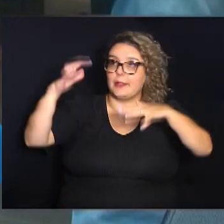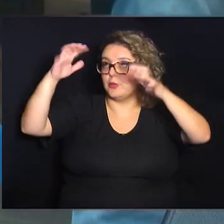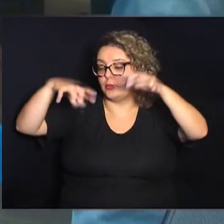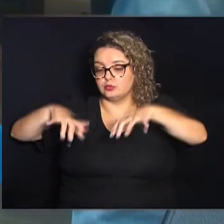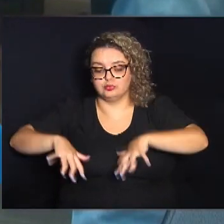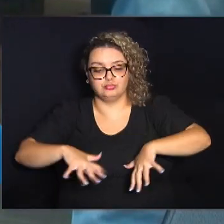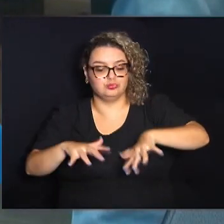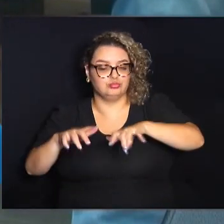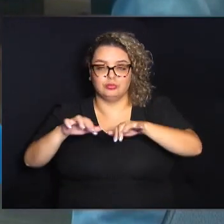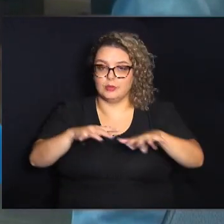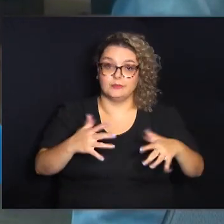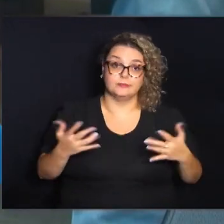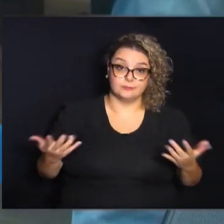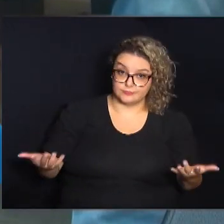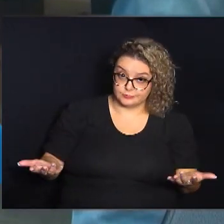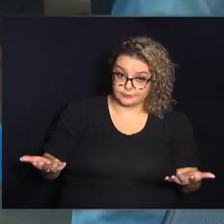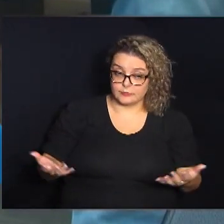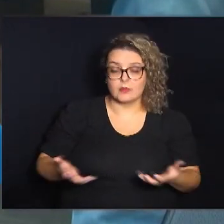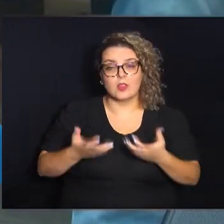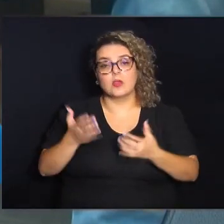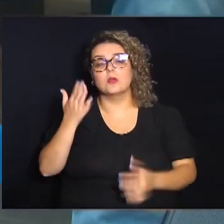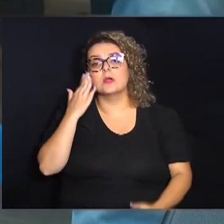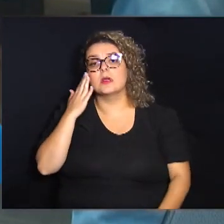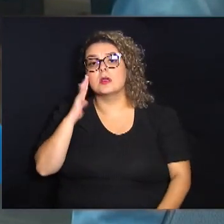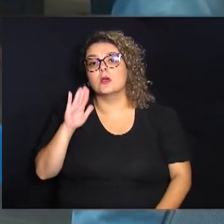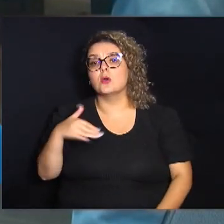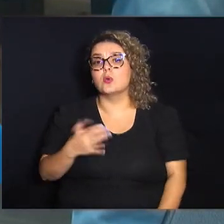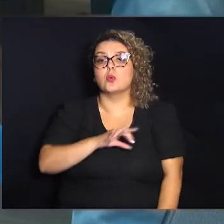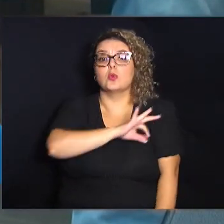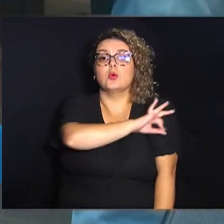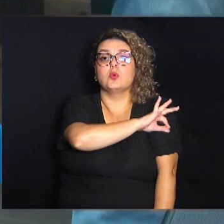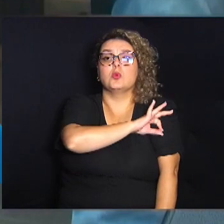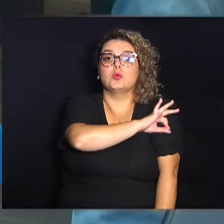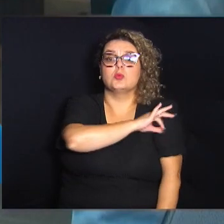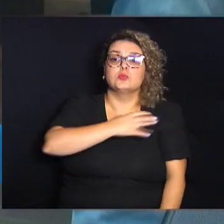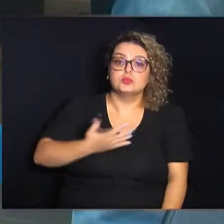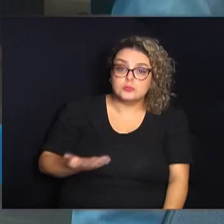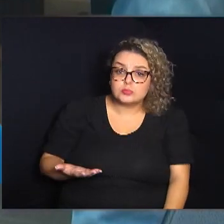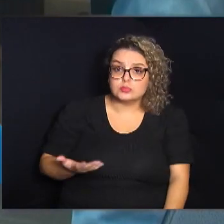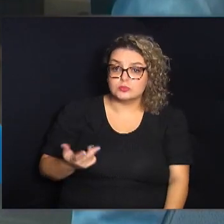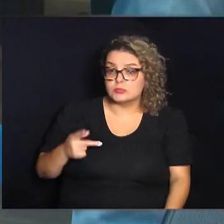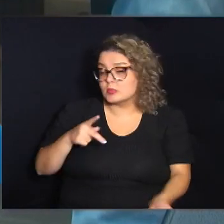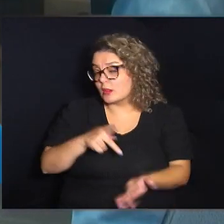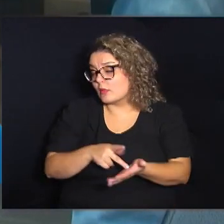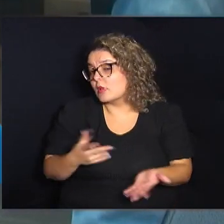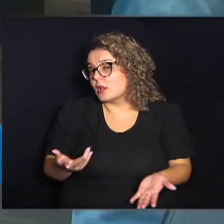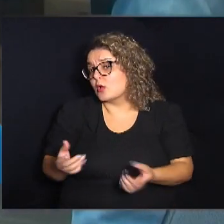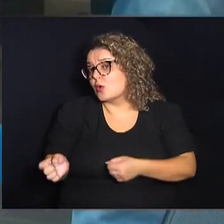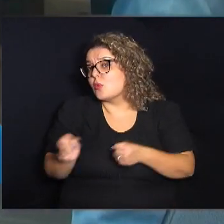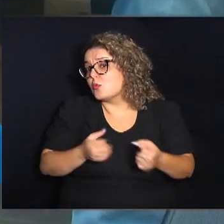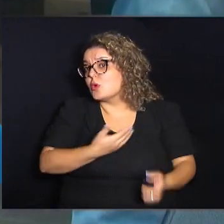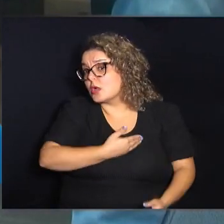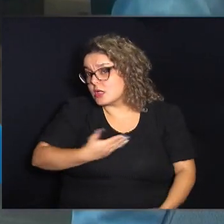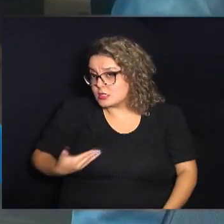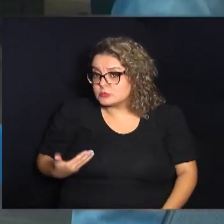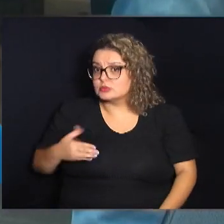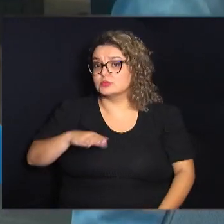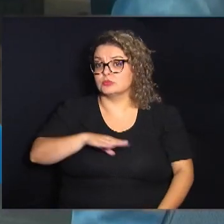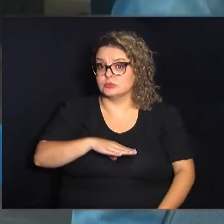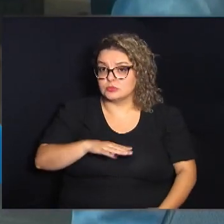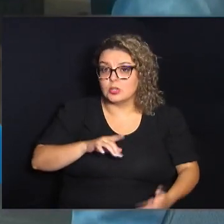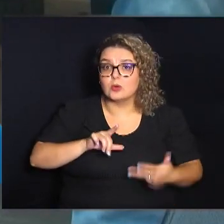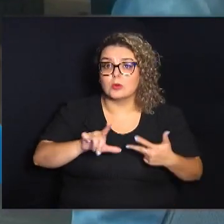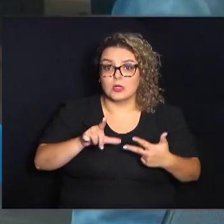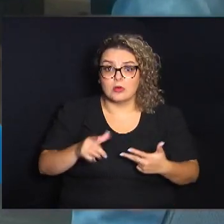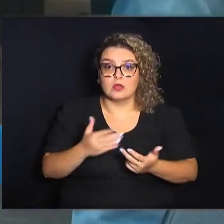alagamentos, enfim, eu queria saber quando que a prefeitura, na verdade, vai o poder público municipal, o legislativo,